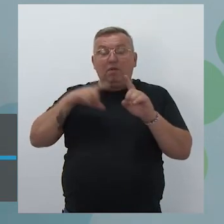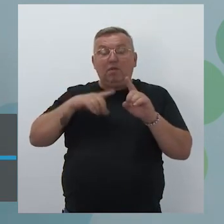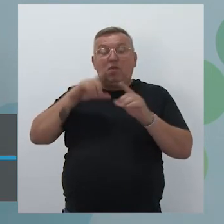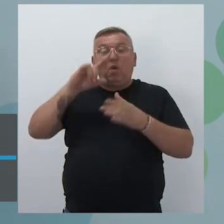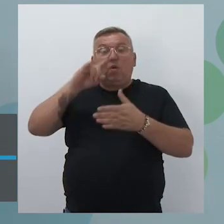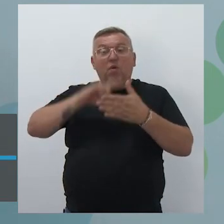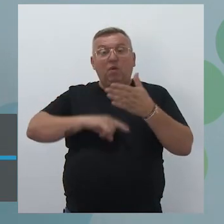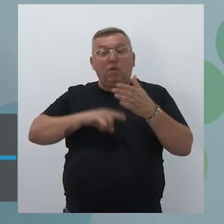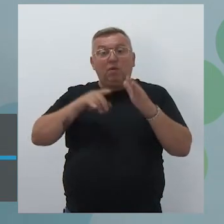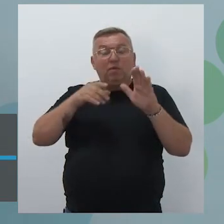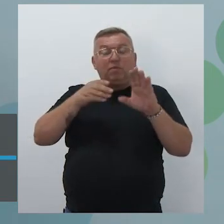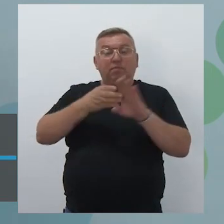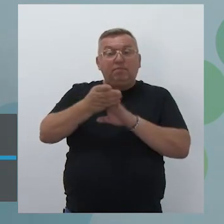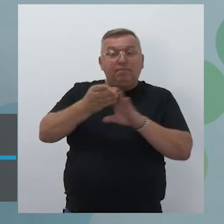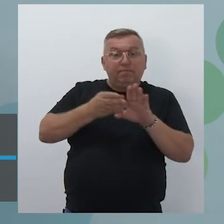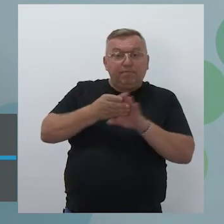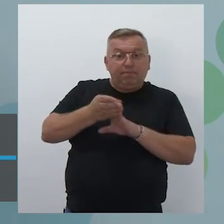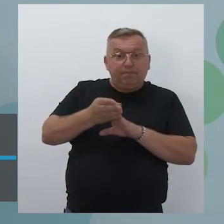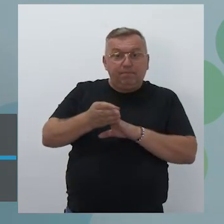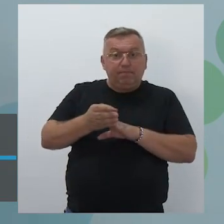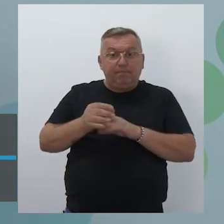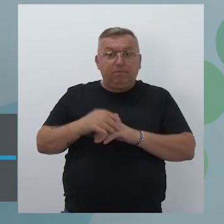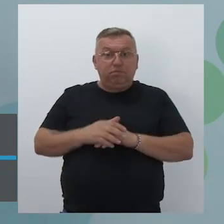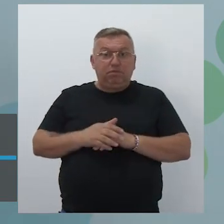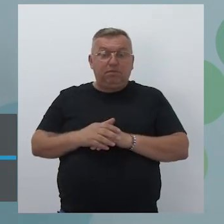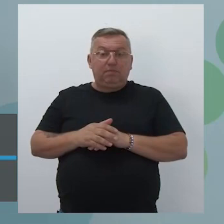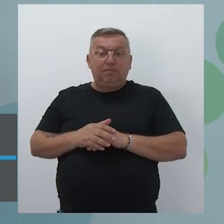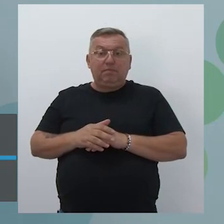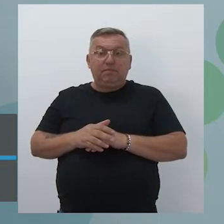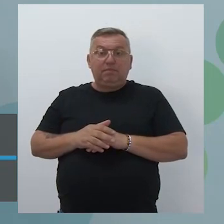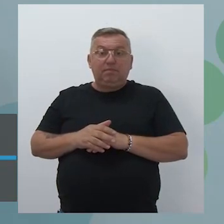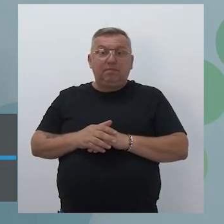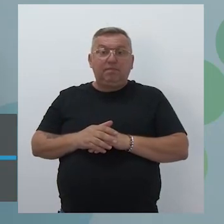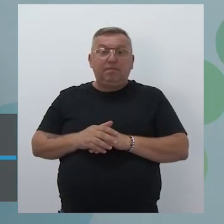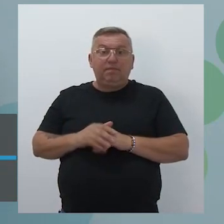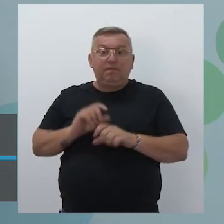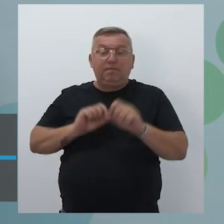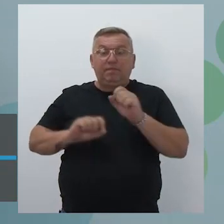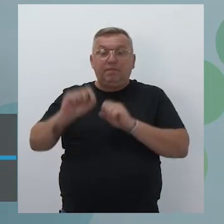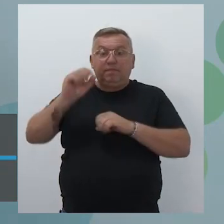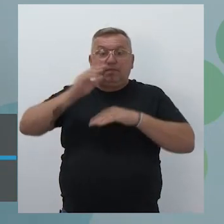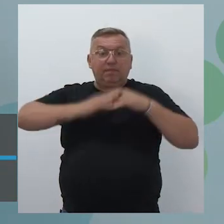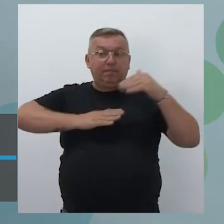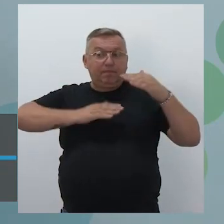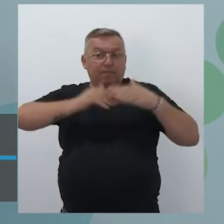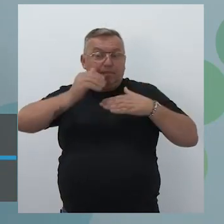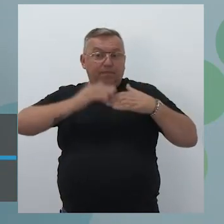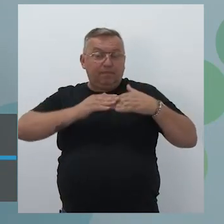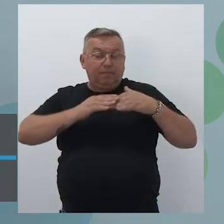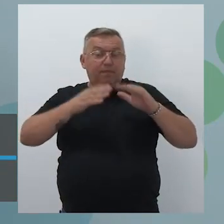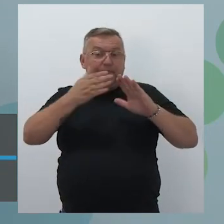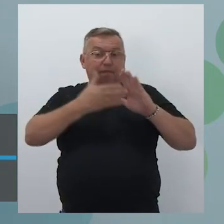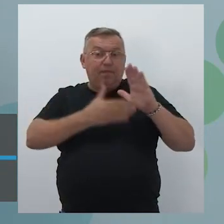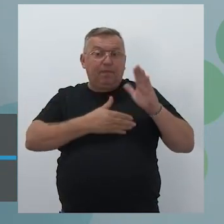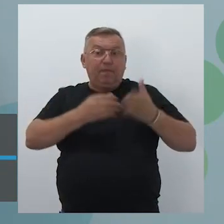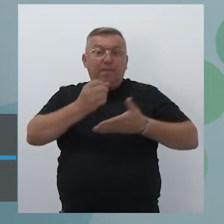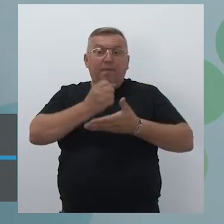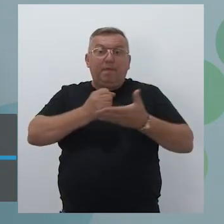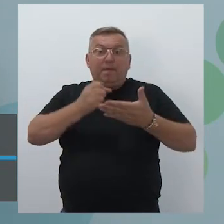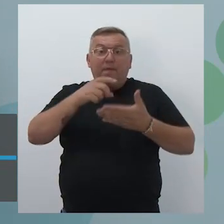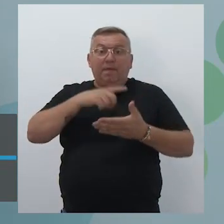documento que orienta a construção de currículo. E essas habilidades, né, propostas na base,